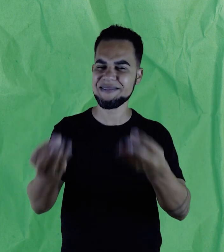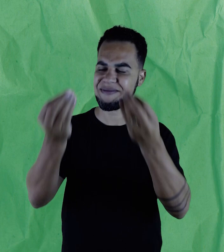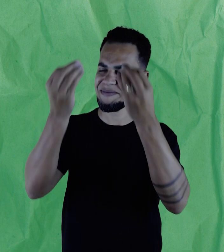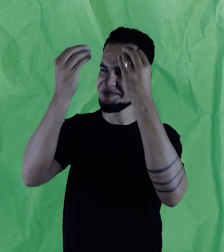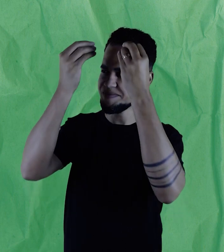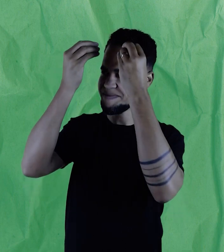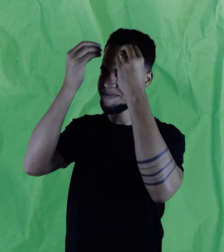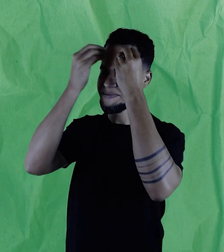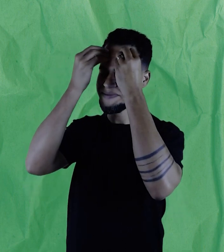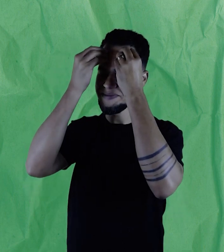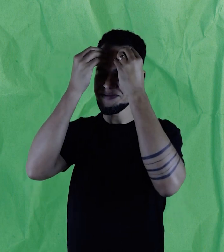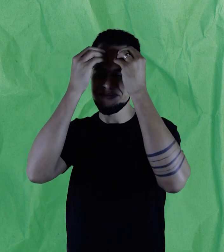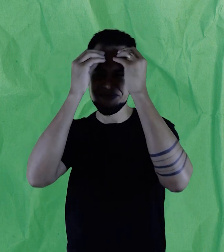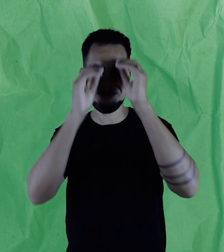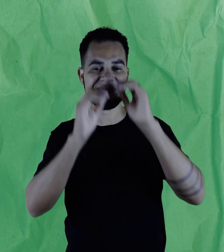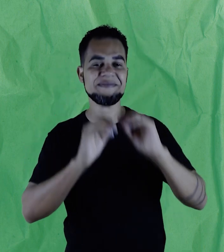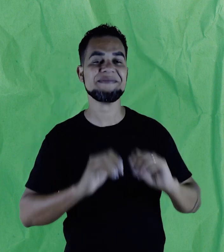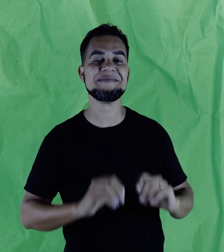decorar.